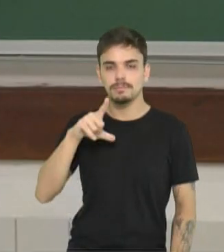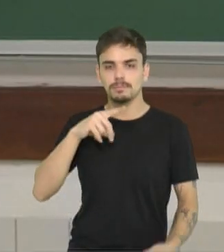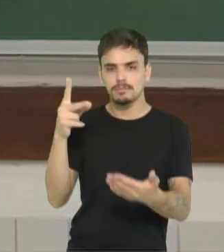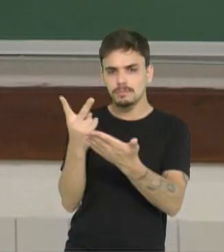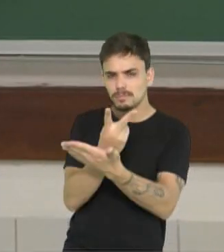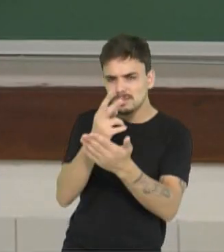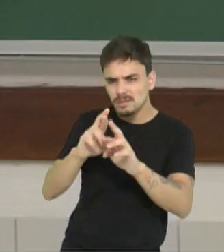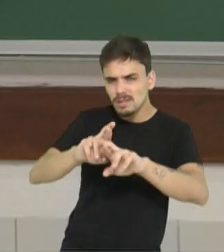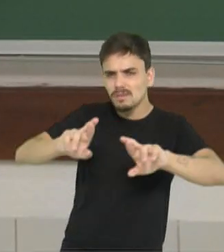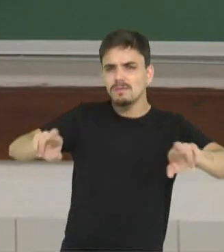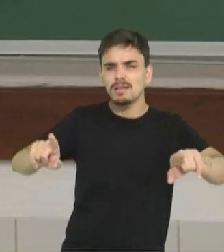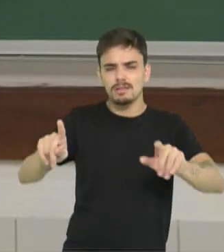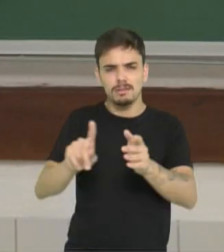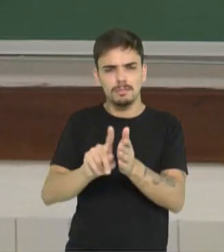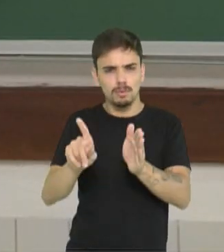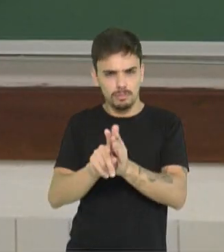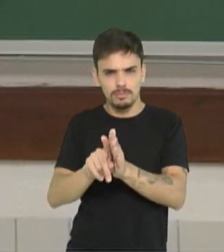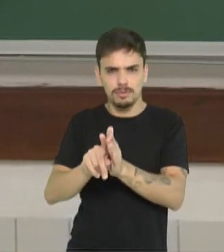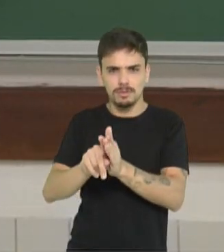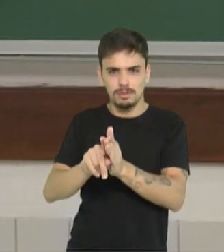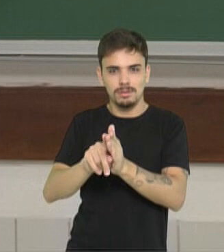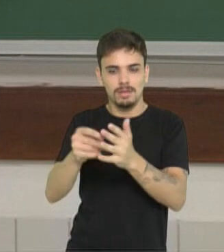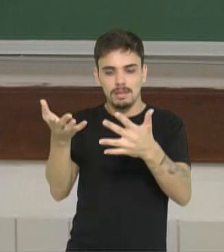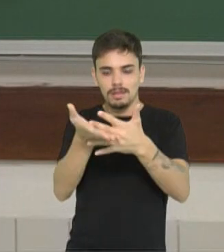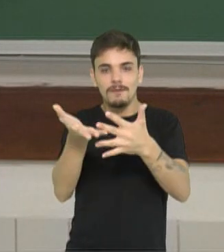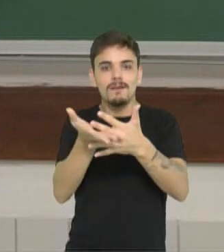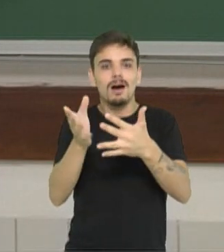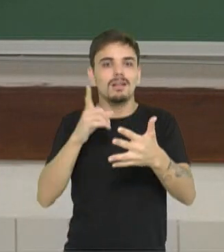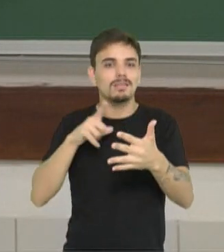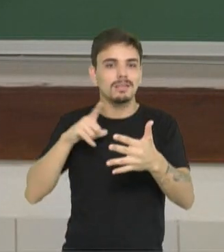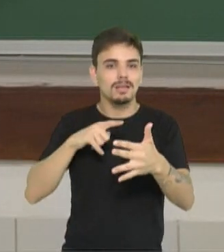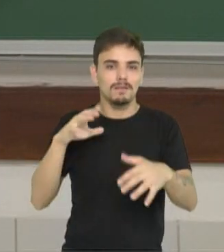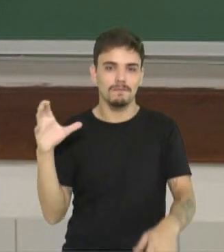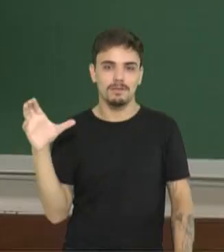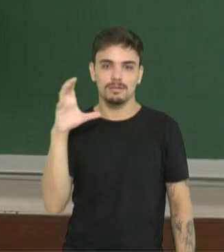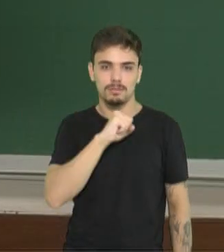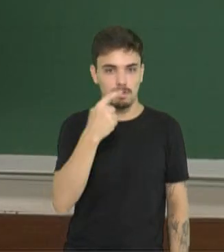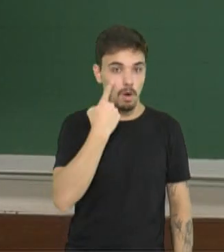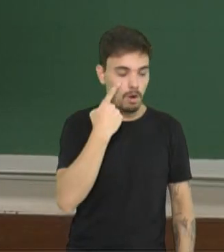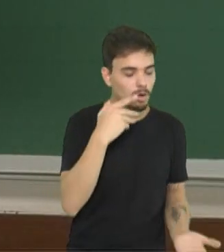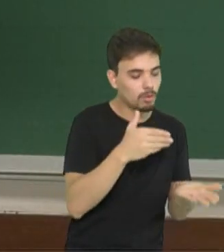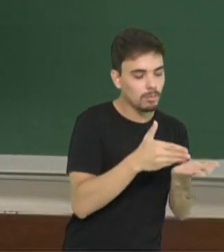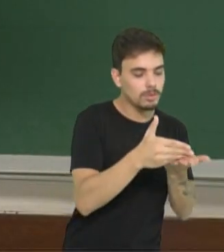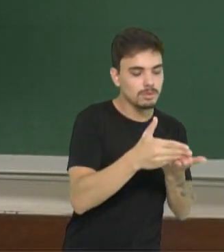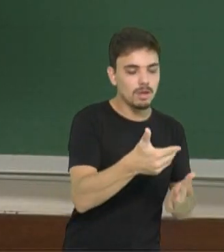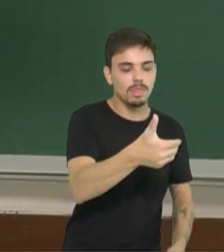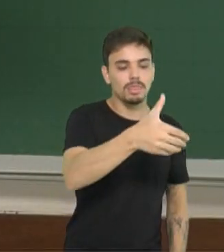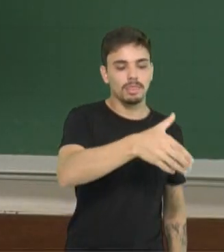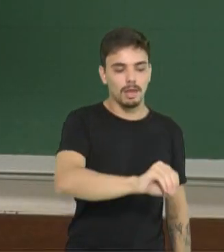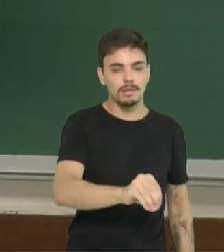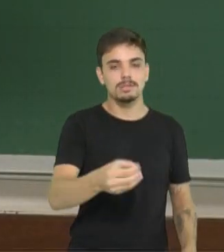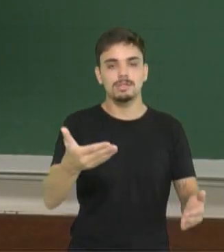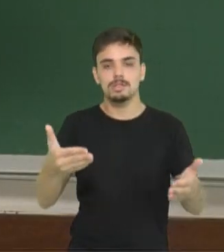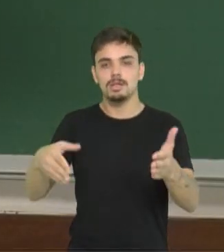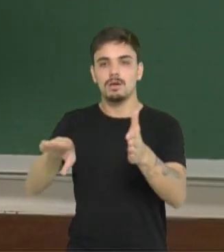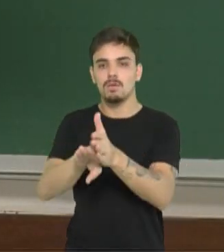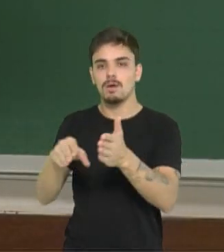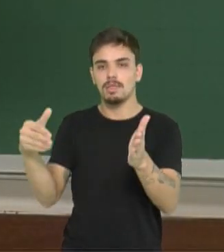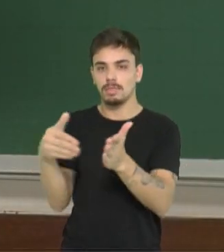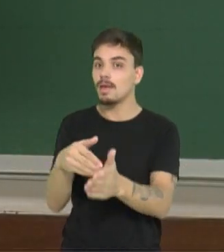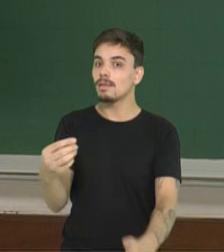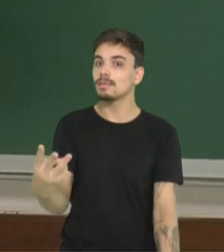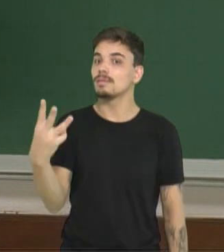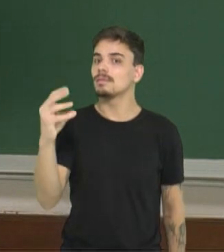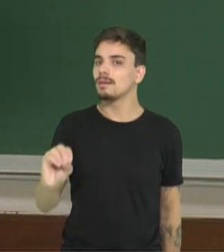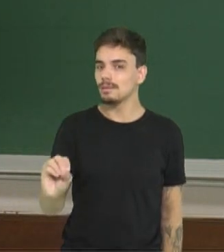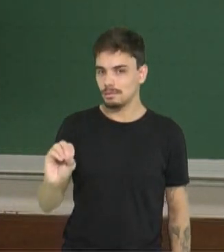diferença, esse intervalo entre as velocidades. Então, ele começou em 10 metros por segundo e alcançou 30